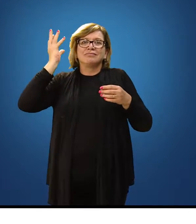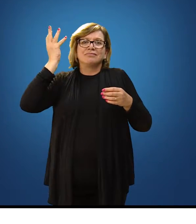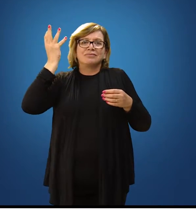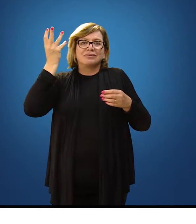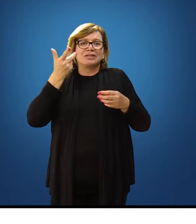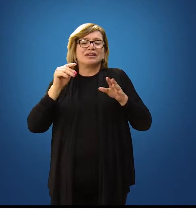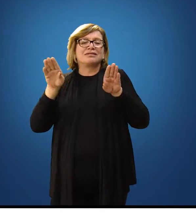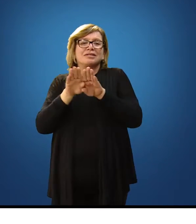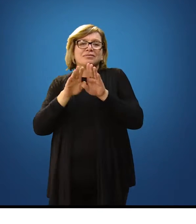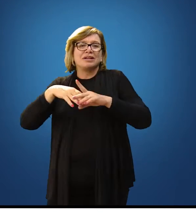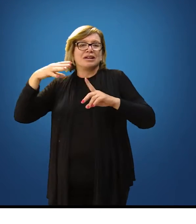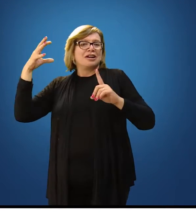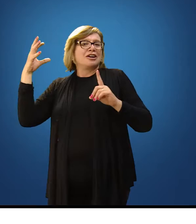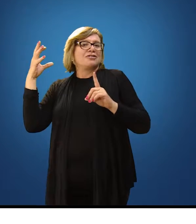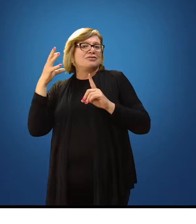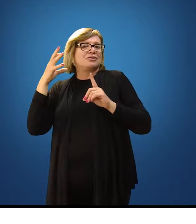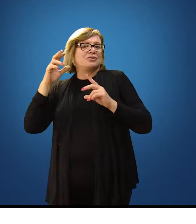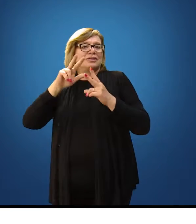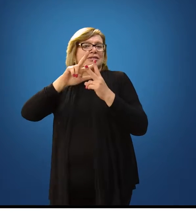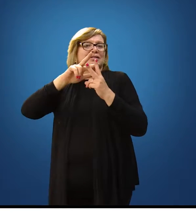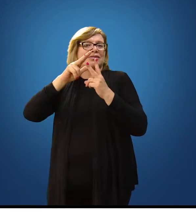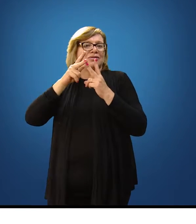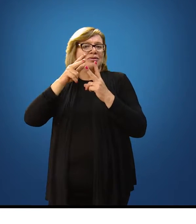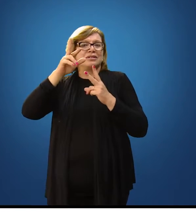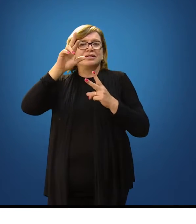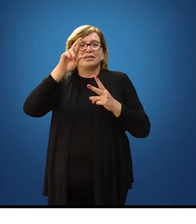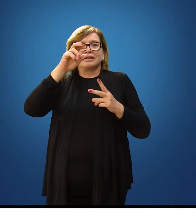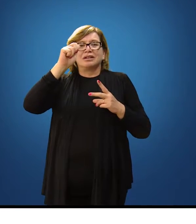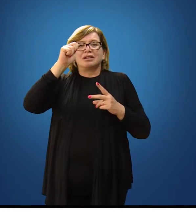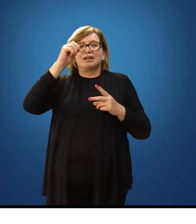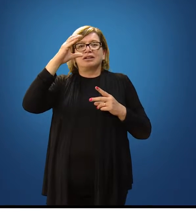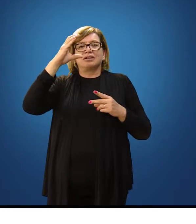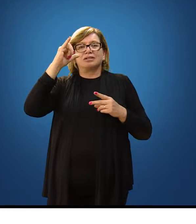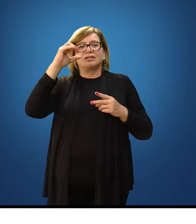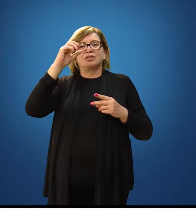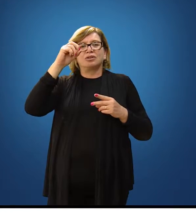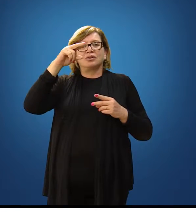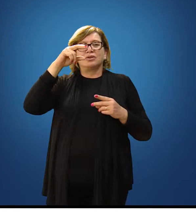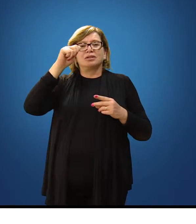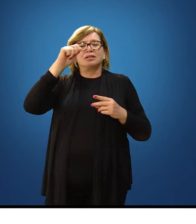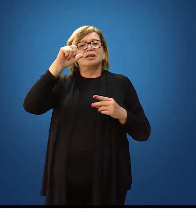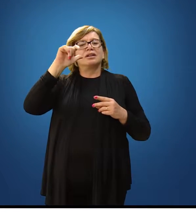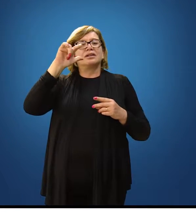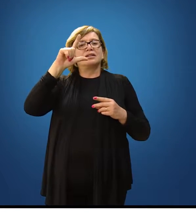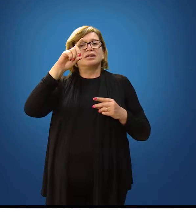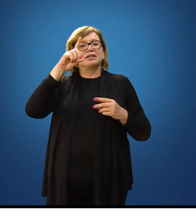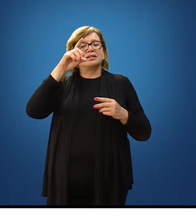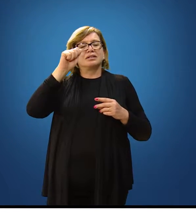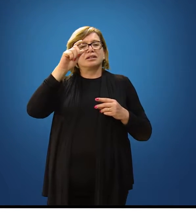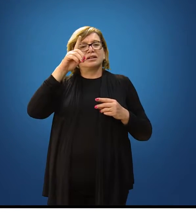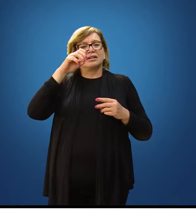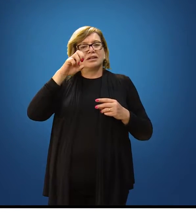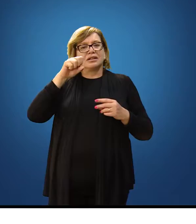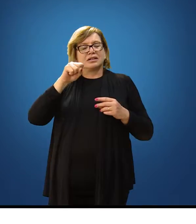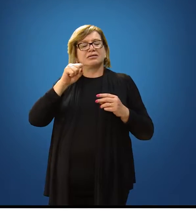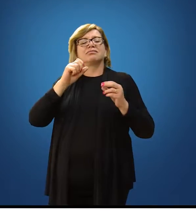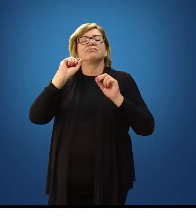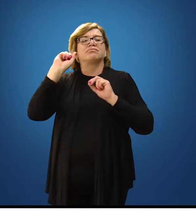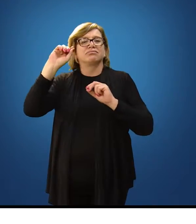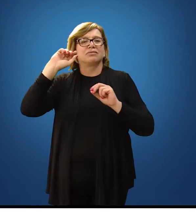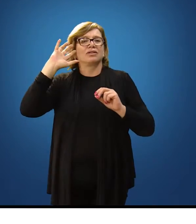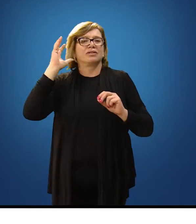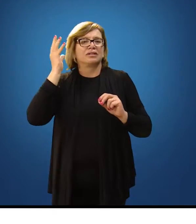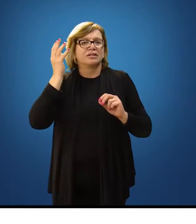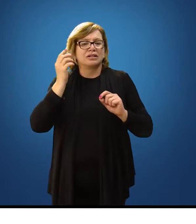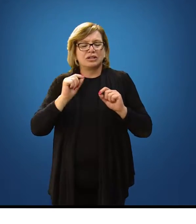as implicações da tensão entre racionalidade substantiva e instrumental nas comunidades tradicionais de faxinais.